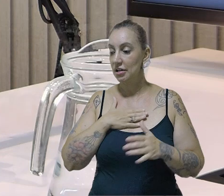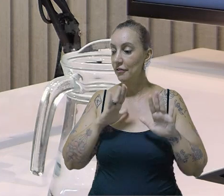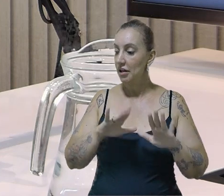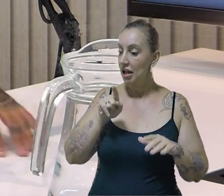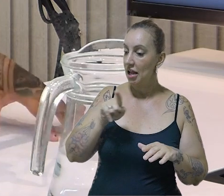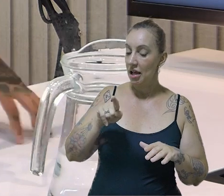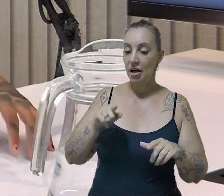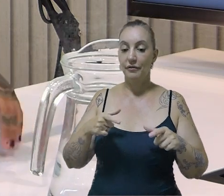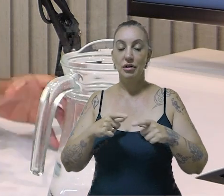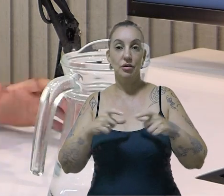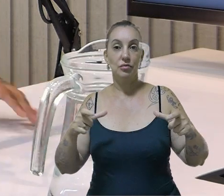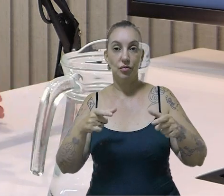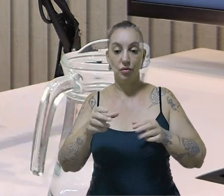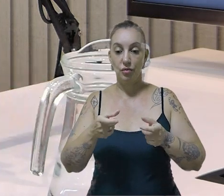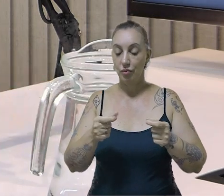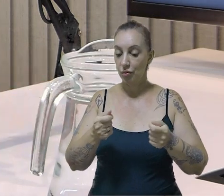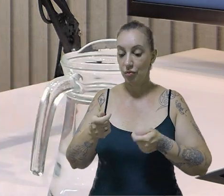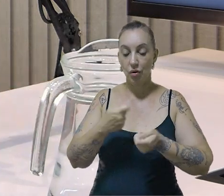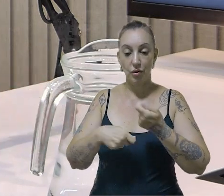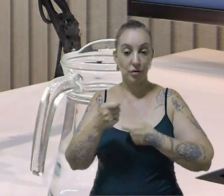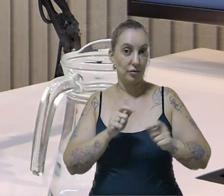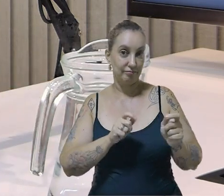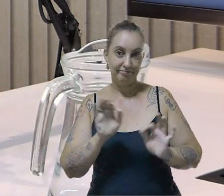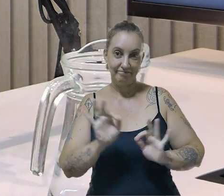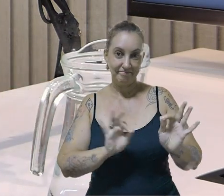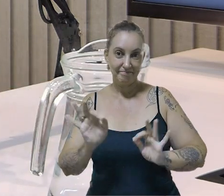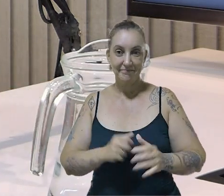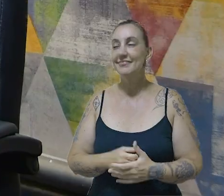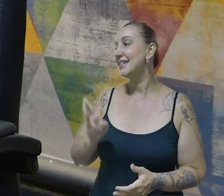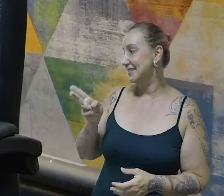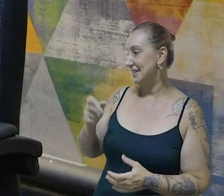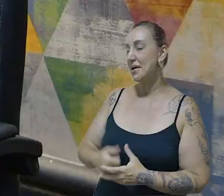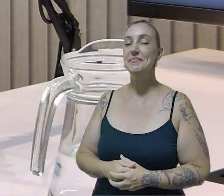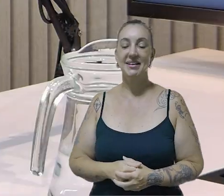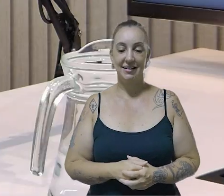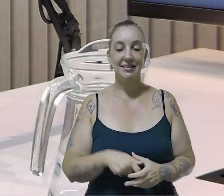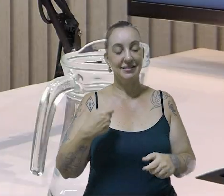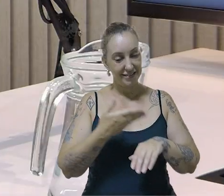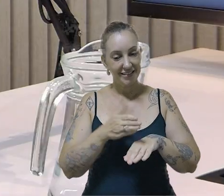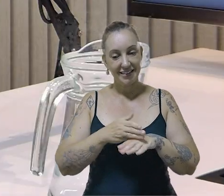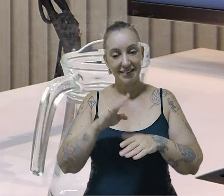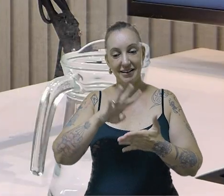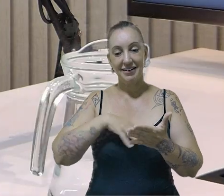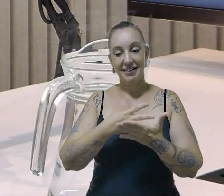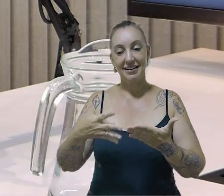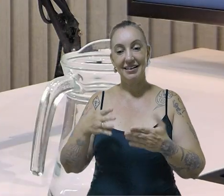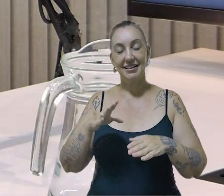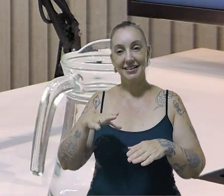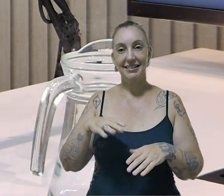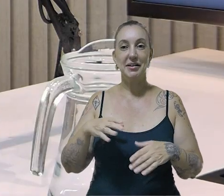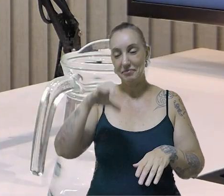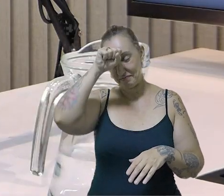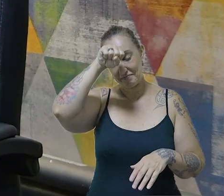bilheteria eu fiz um borderô super organizado lá é tip É tem que exercitar a planilha da Excel que minha mãe fez eu